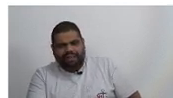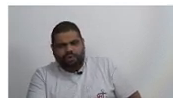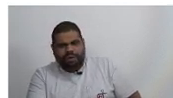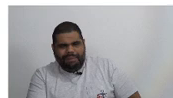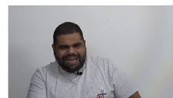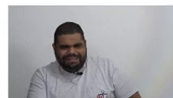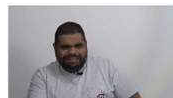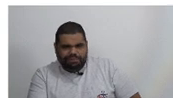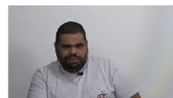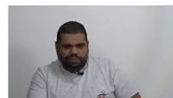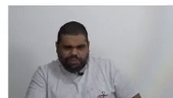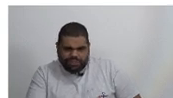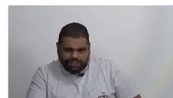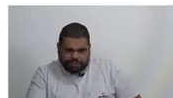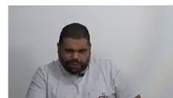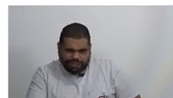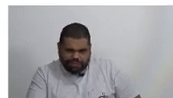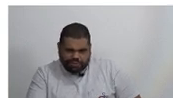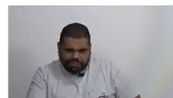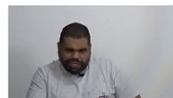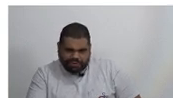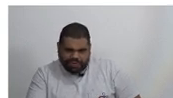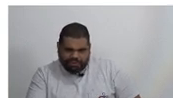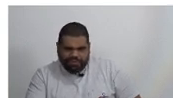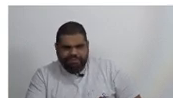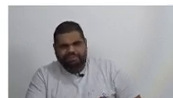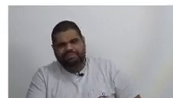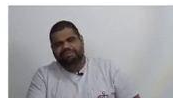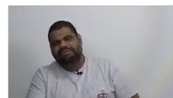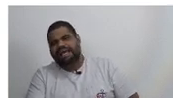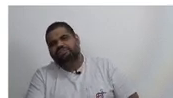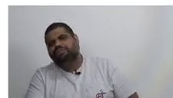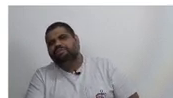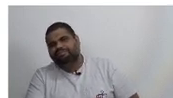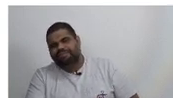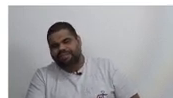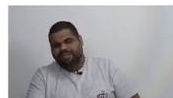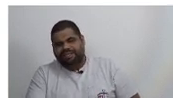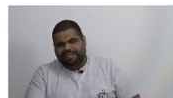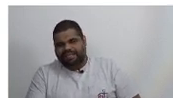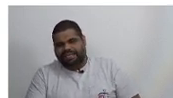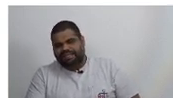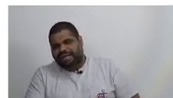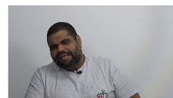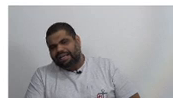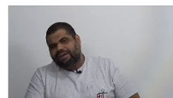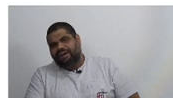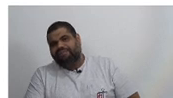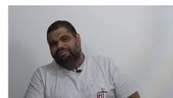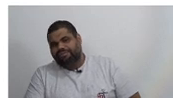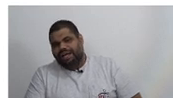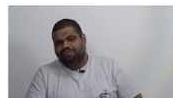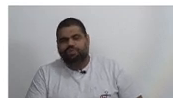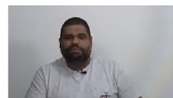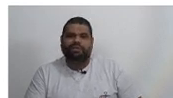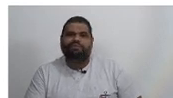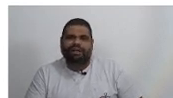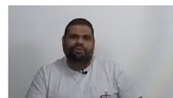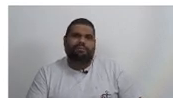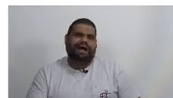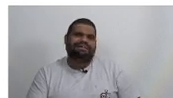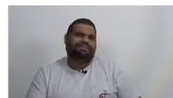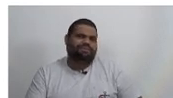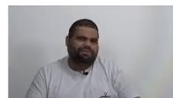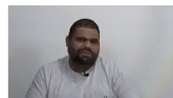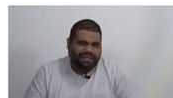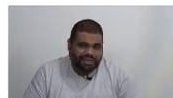o valor máximo que o x pode assumir é quanto? 7. E ele está aqui, ó, assumindo um